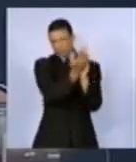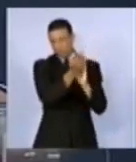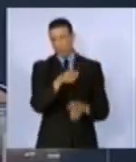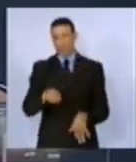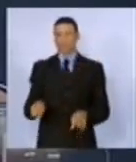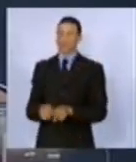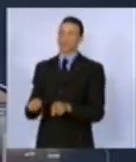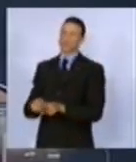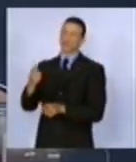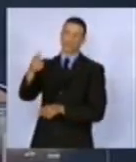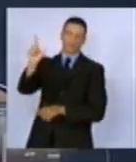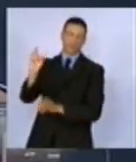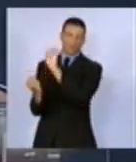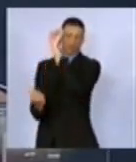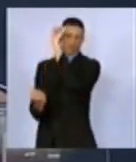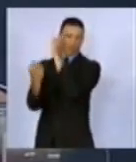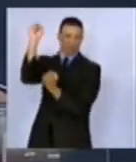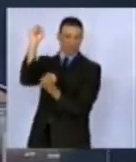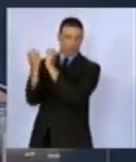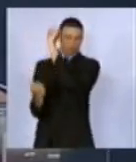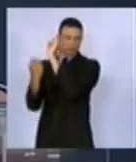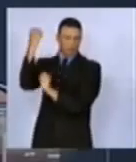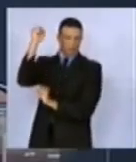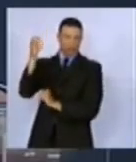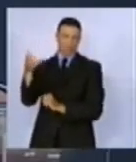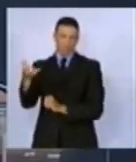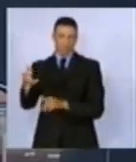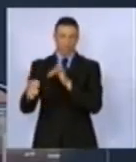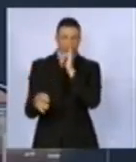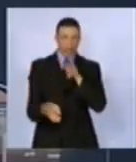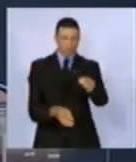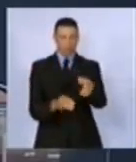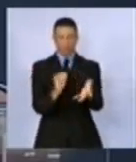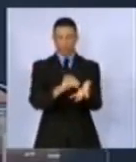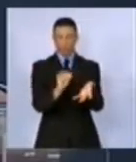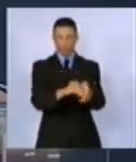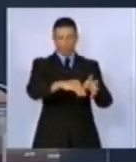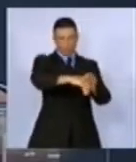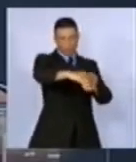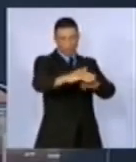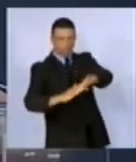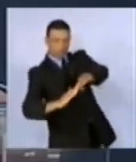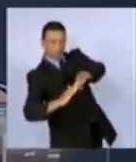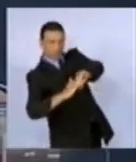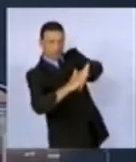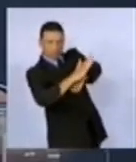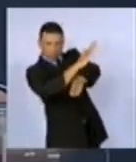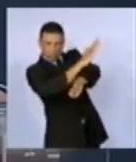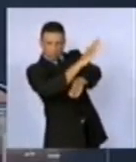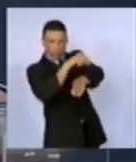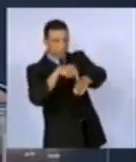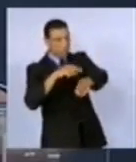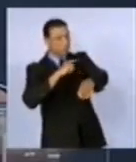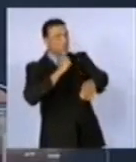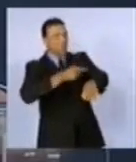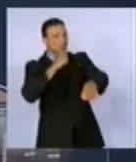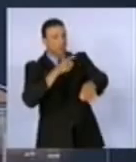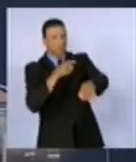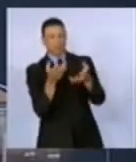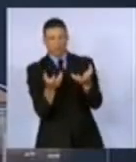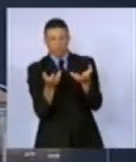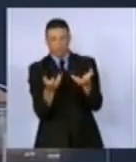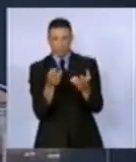precisar desfazer de algumas terras porque precisam mecanizar e nessas terras a máquina não entra e se elas quiserem continuar com a